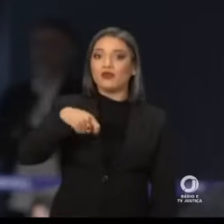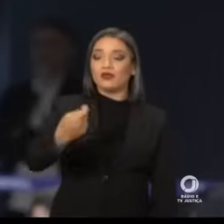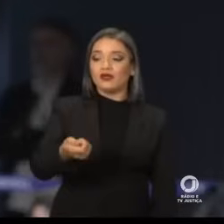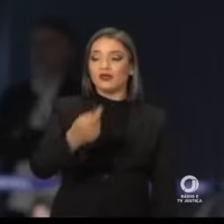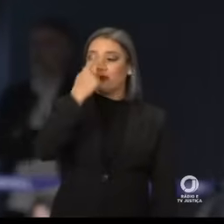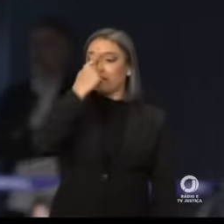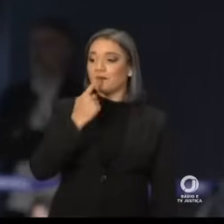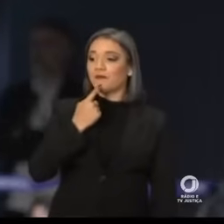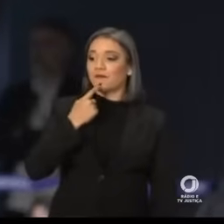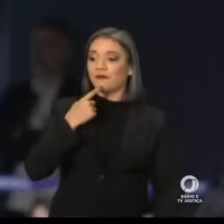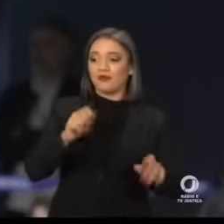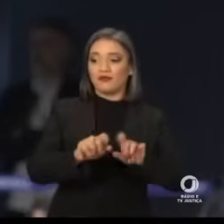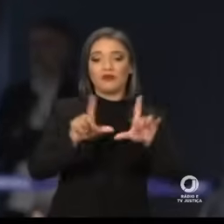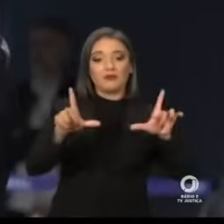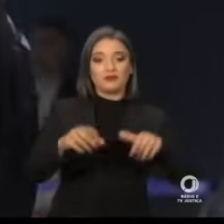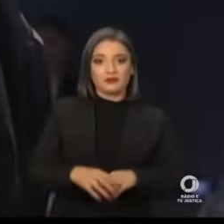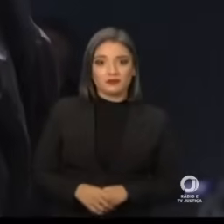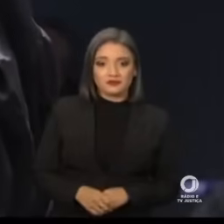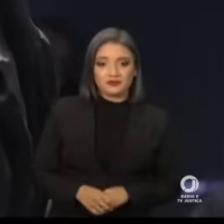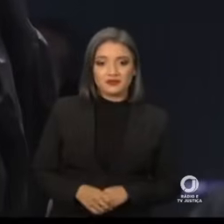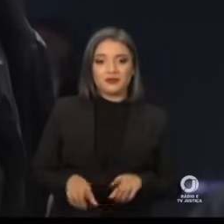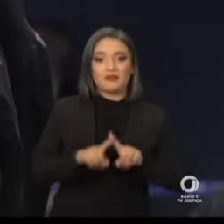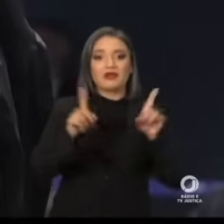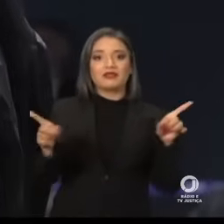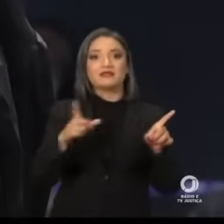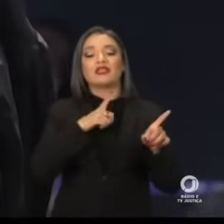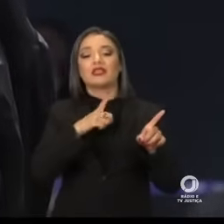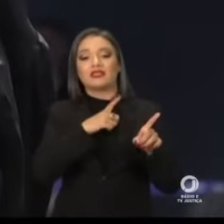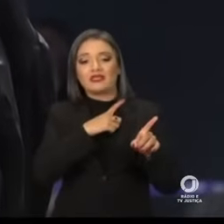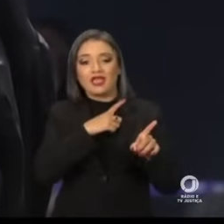tratando de delação com o advogado do processo.